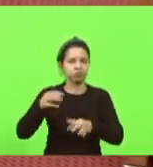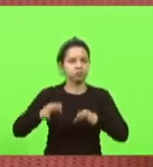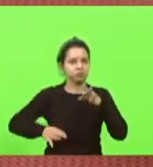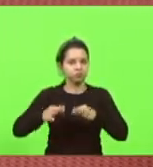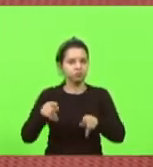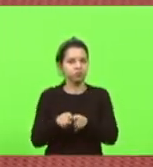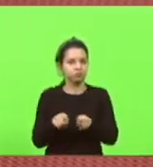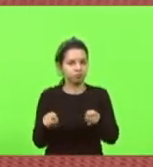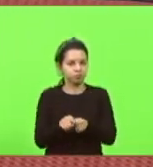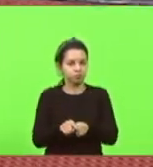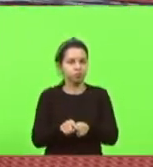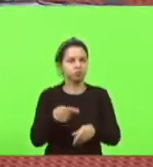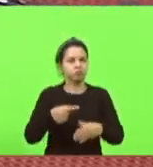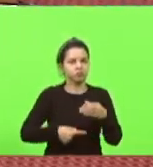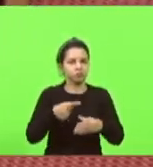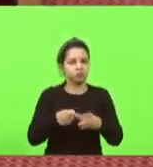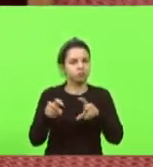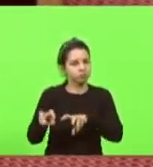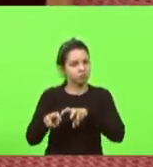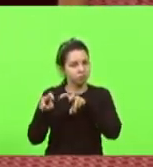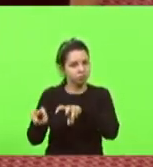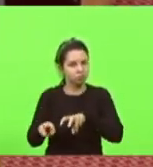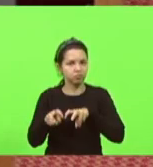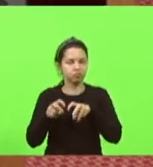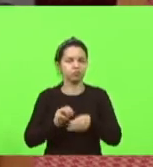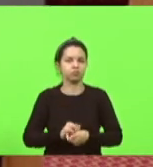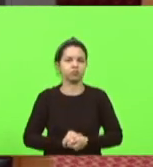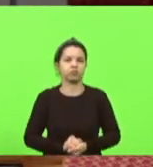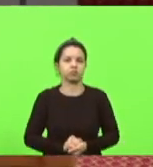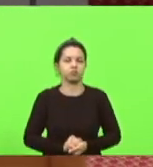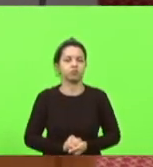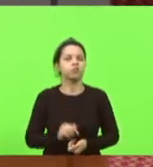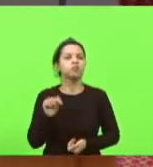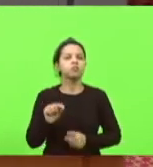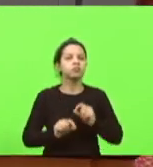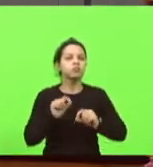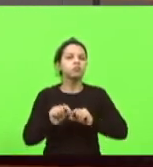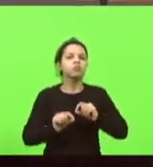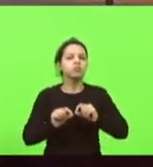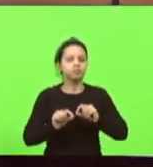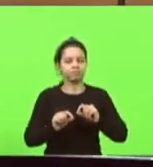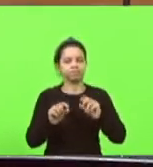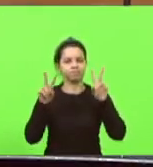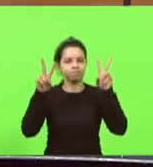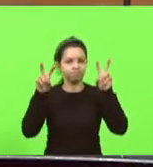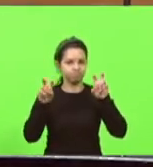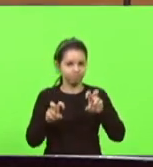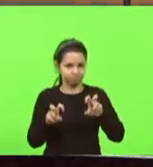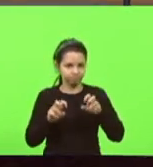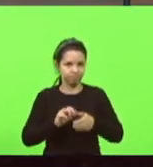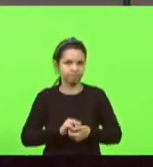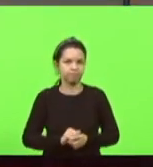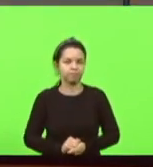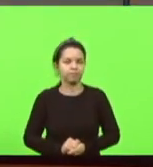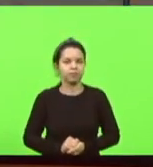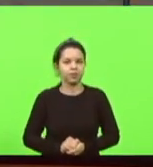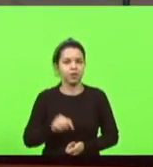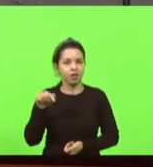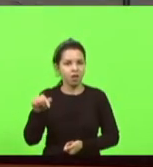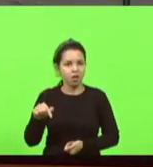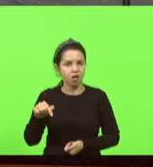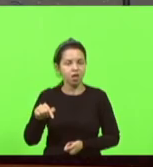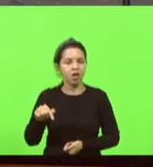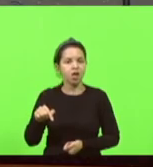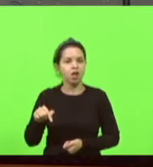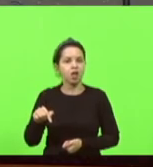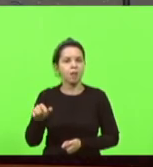na Comissão de Agricultura. Trata basicamente do seguinte: quanto à outorga de água para o pequeno agricultor,